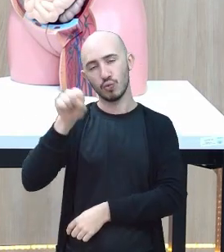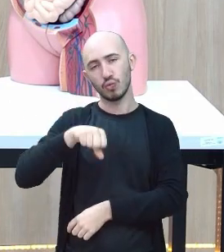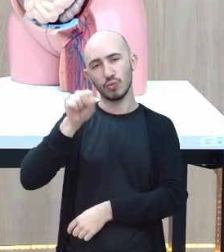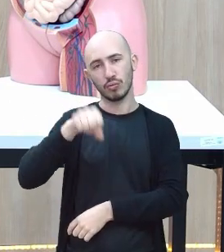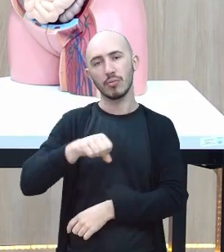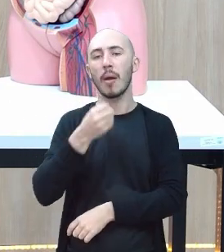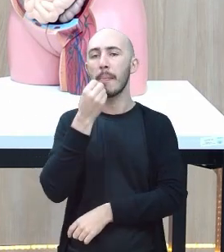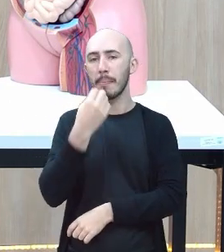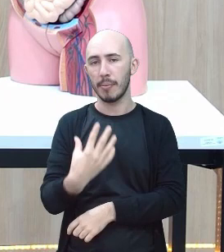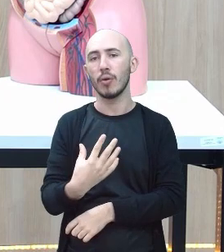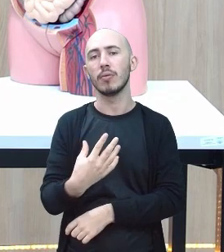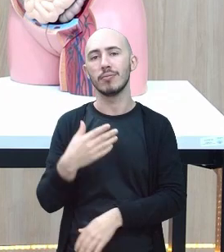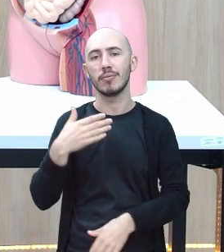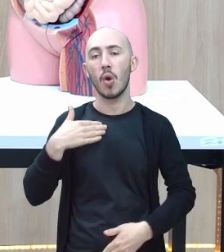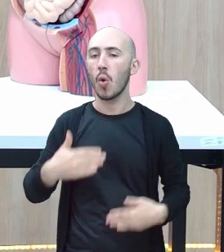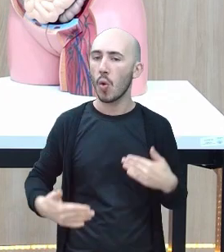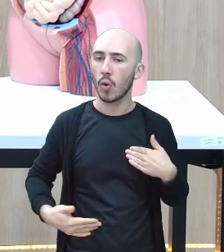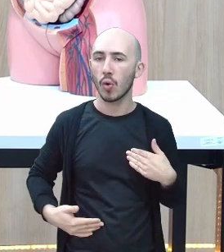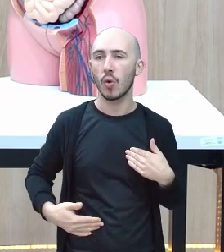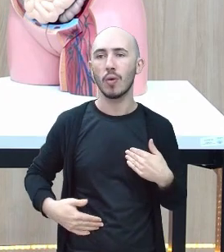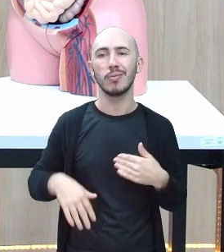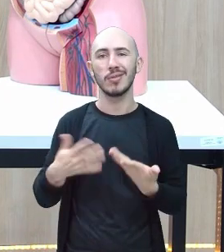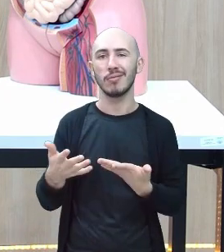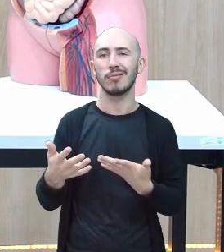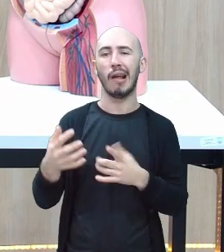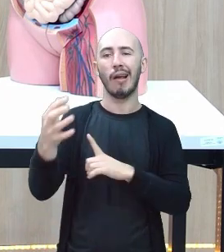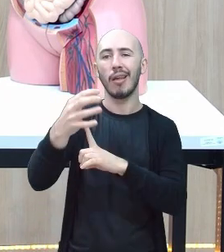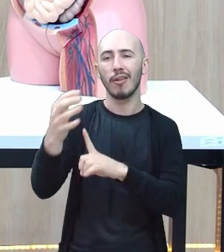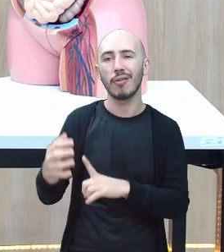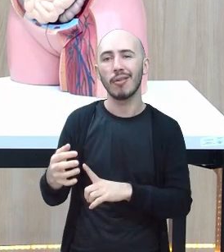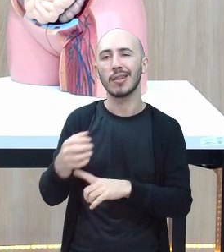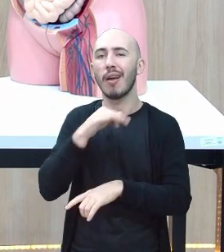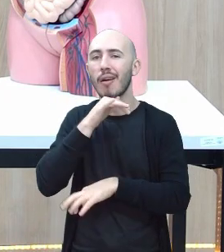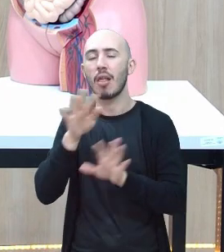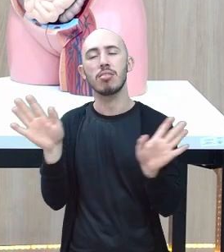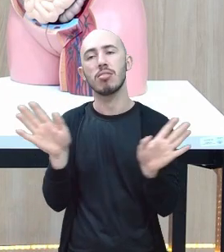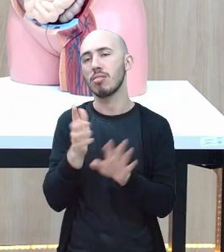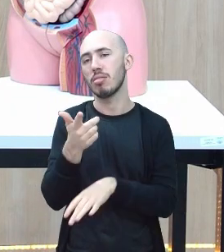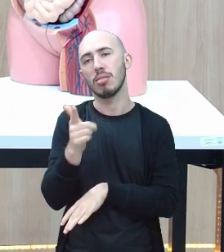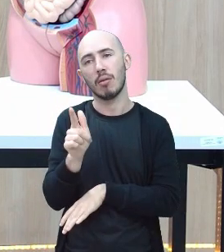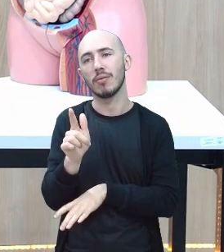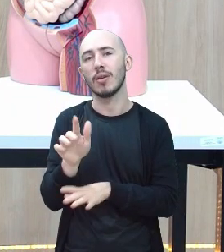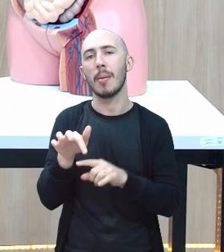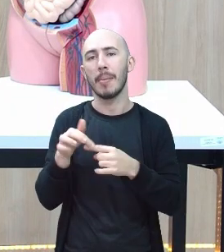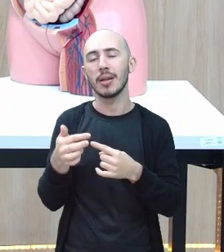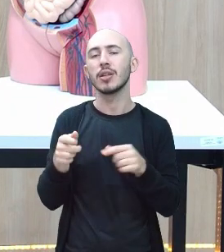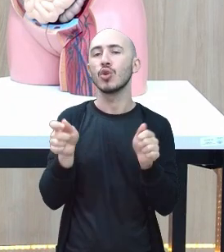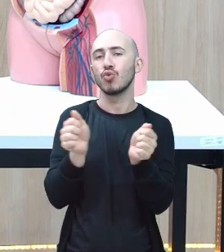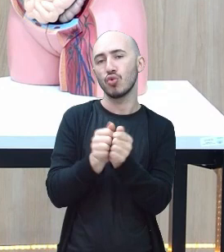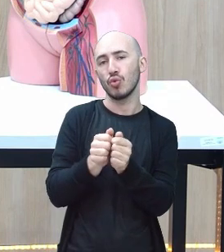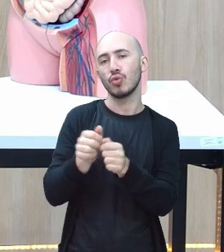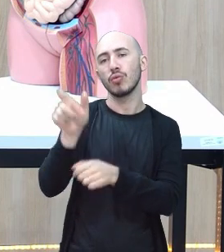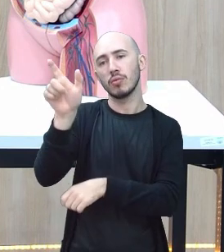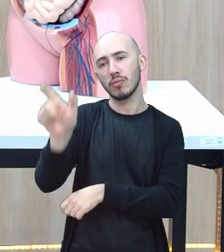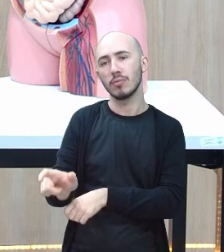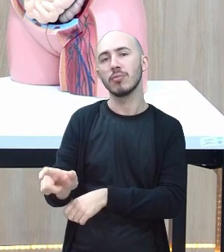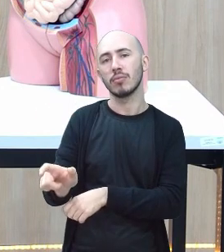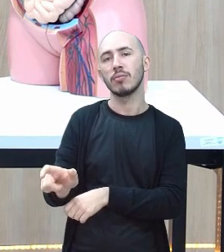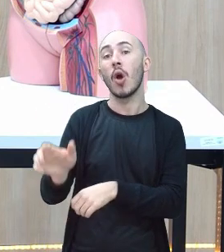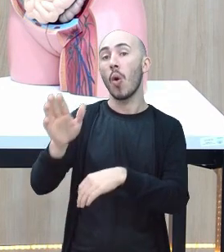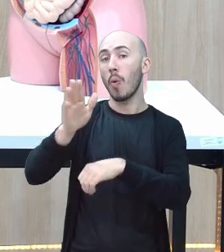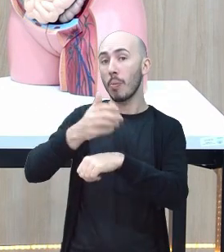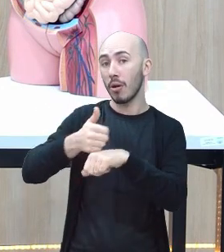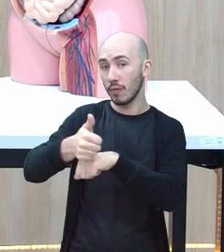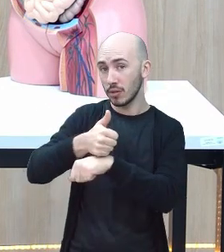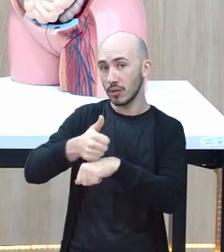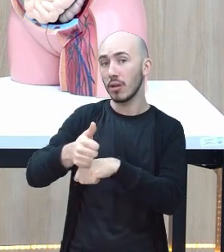nosso organismo, não possui efeitos colaterais, sempre acompanhado por um profissional de educação física, tá certo?